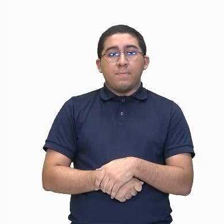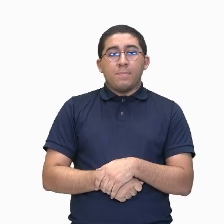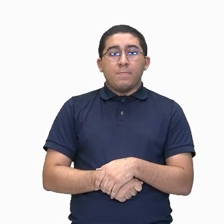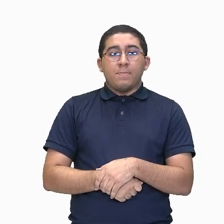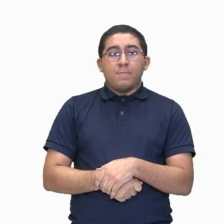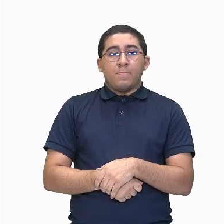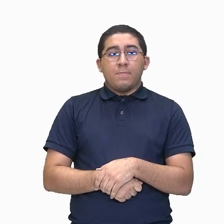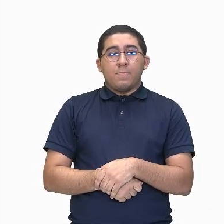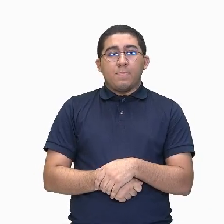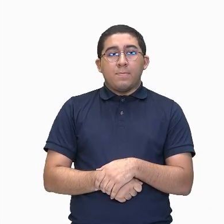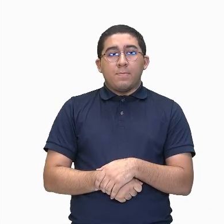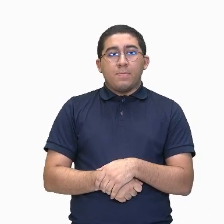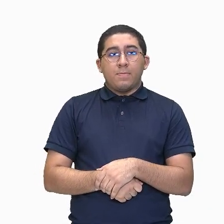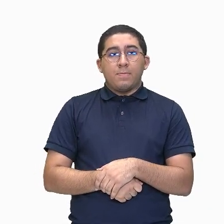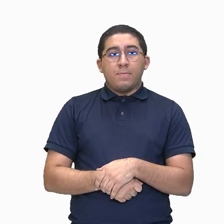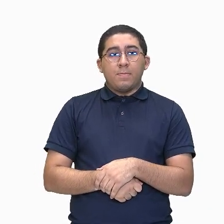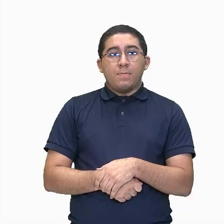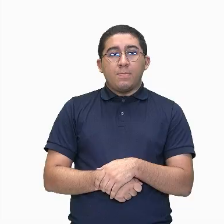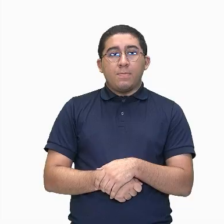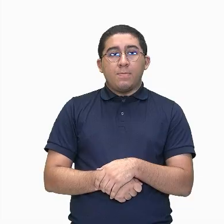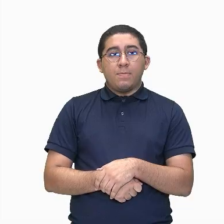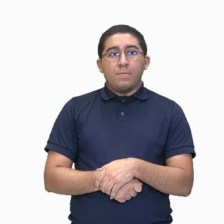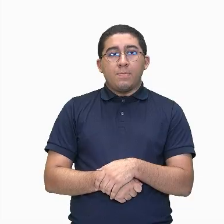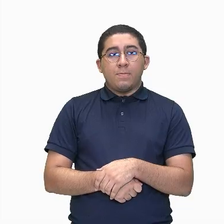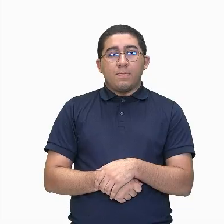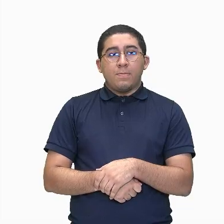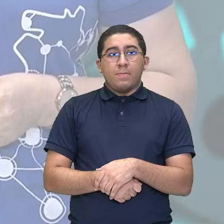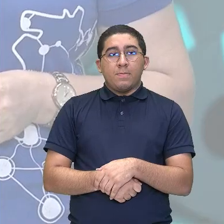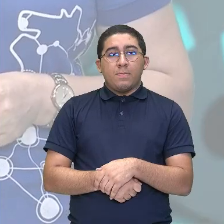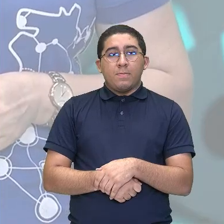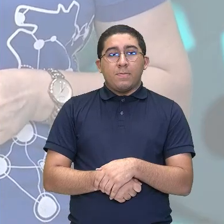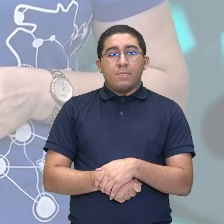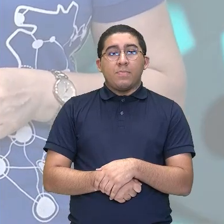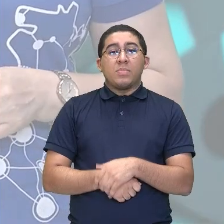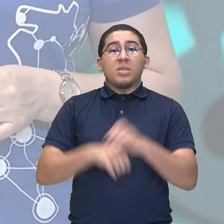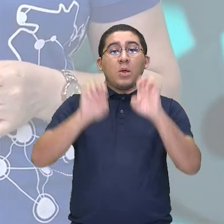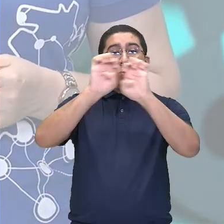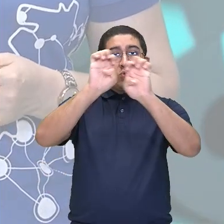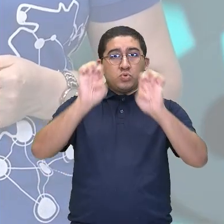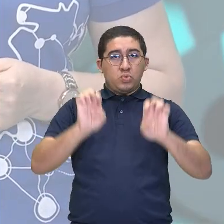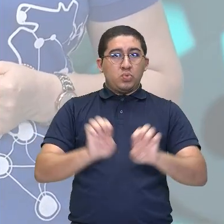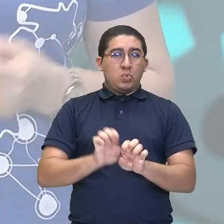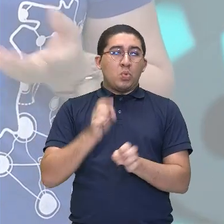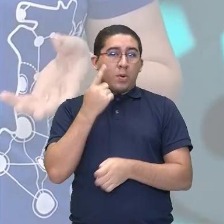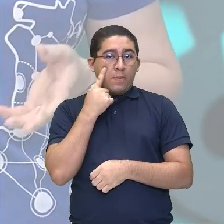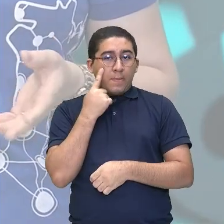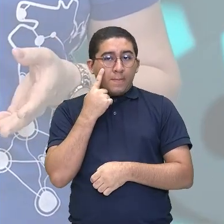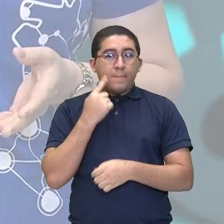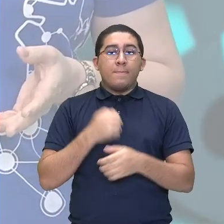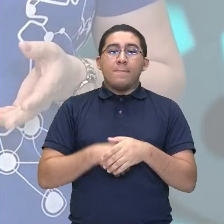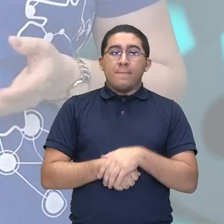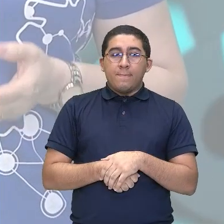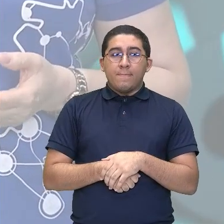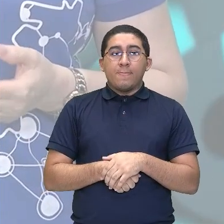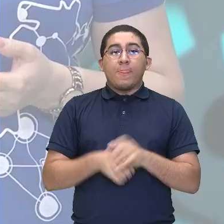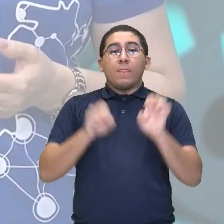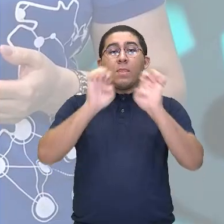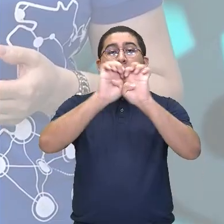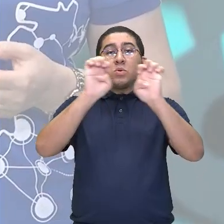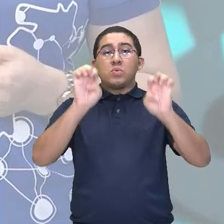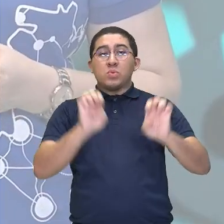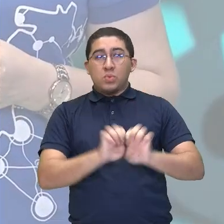a estrutura do gênero entrevista. Então, a entrevista ela é um